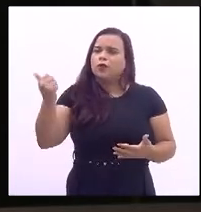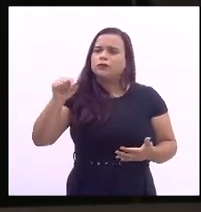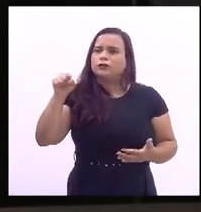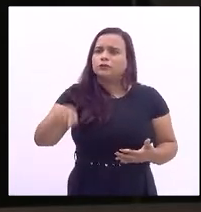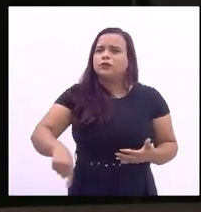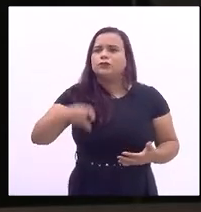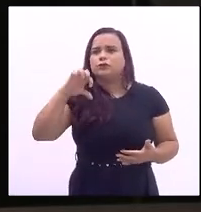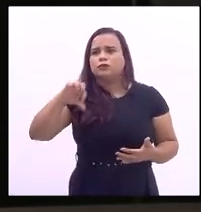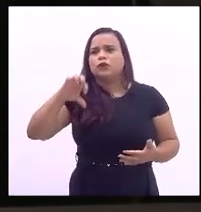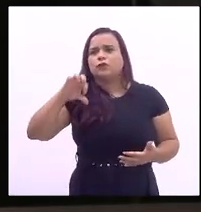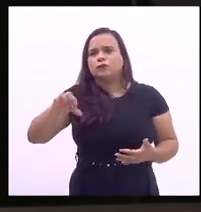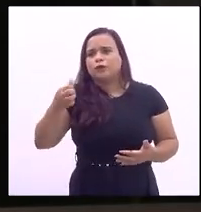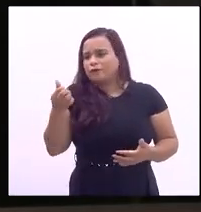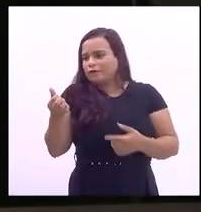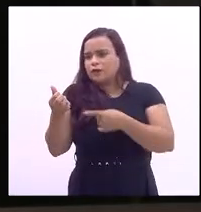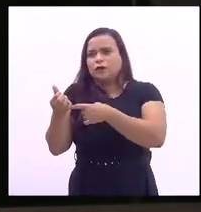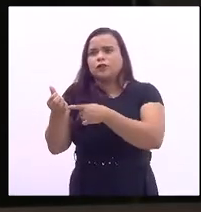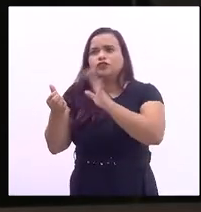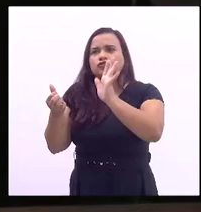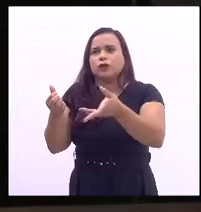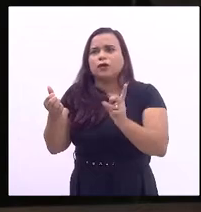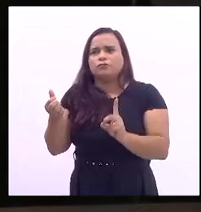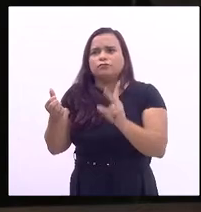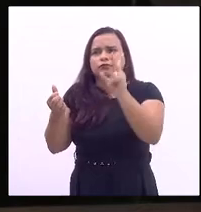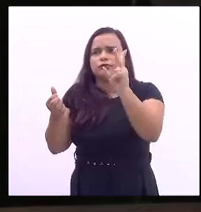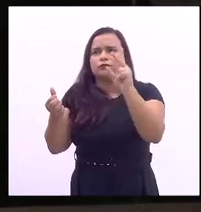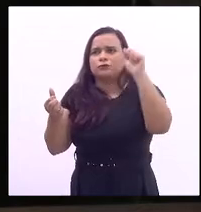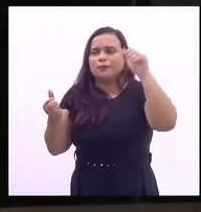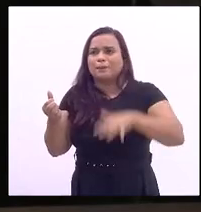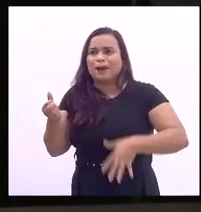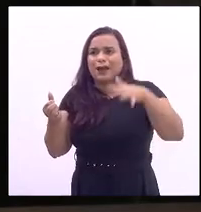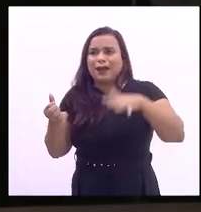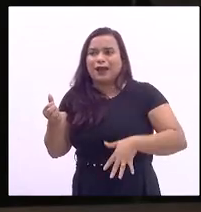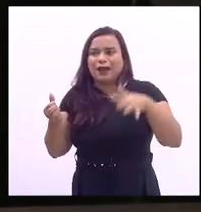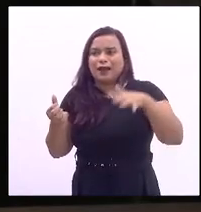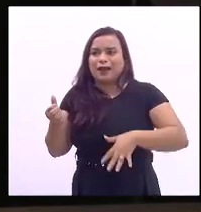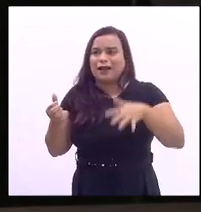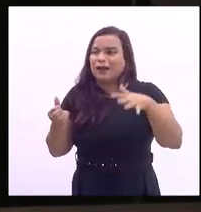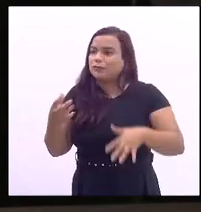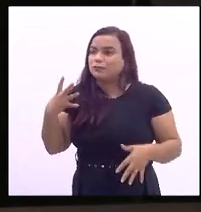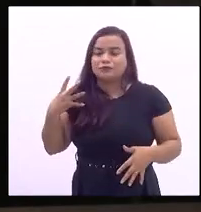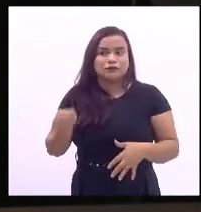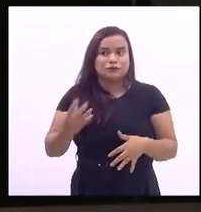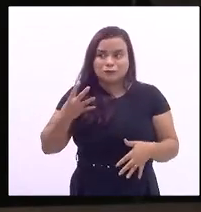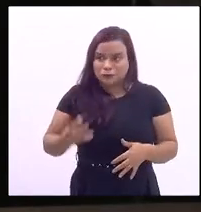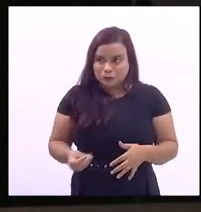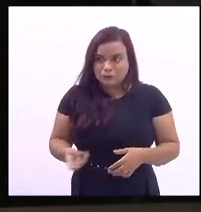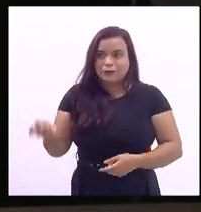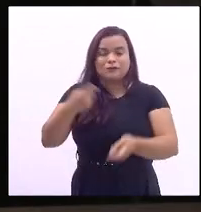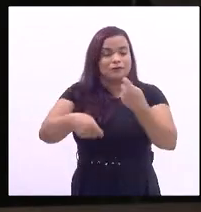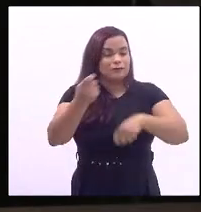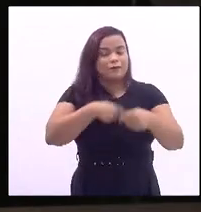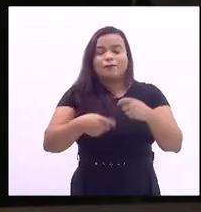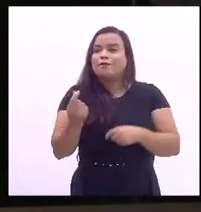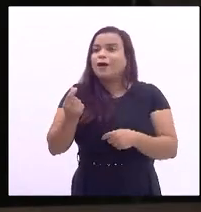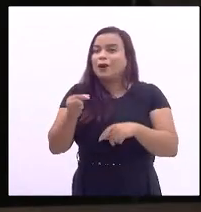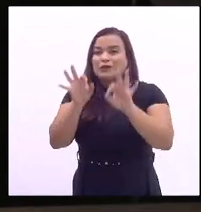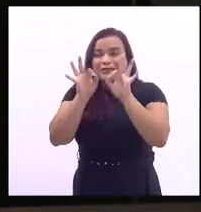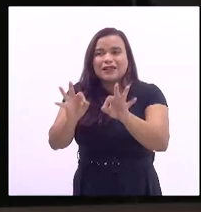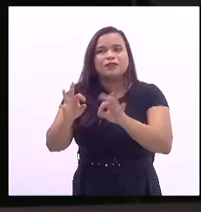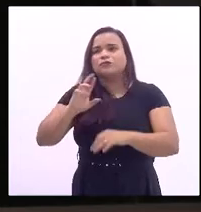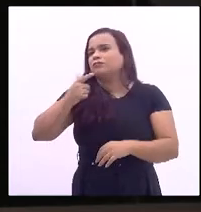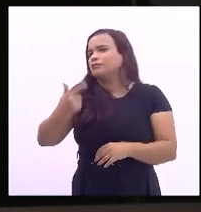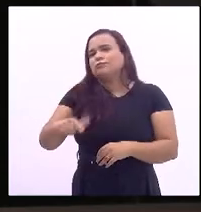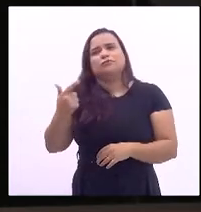11/1996 Imóveis foram vendidos com preço muito abaixo do valor de mercado sendo portanto